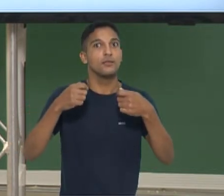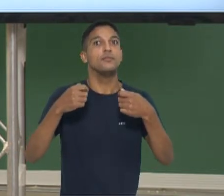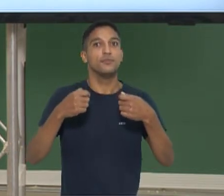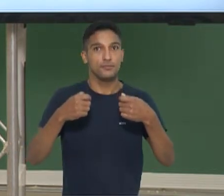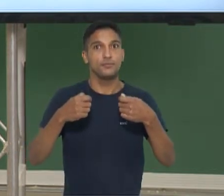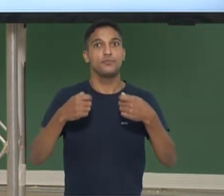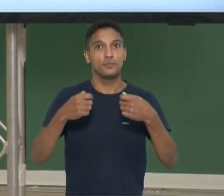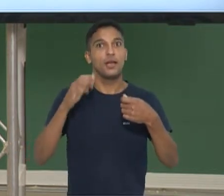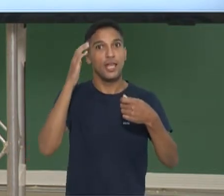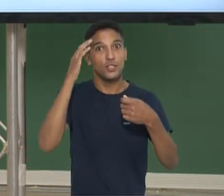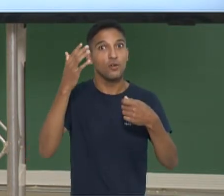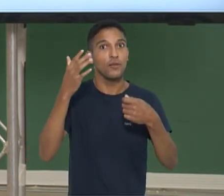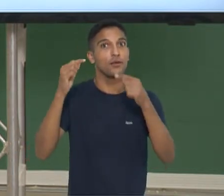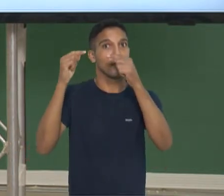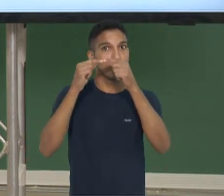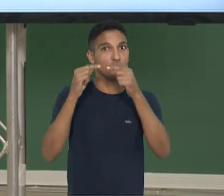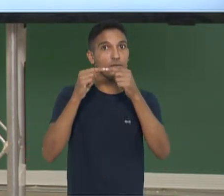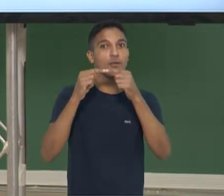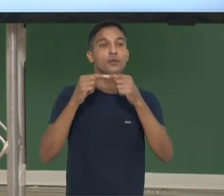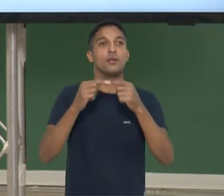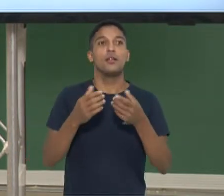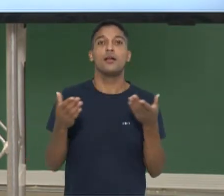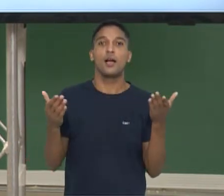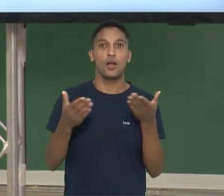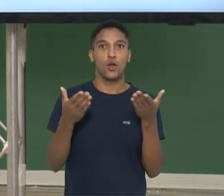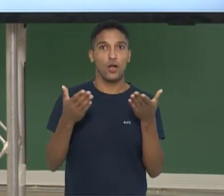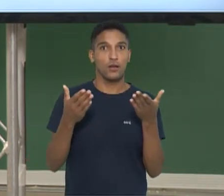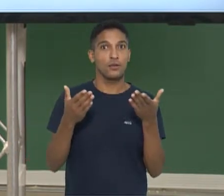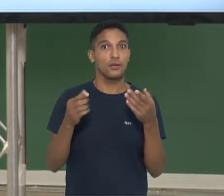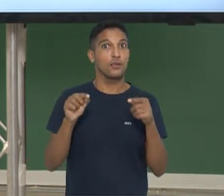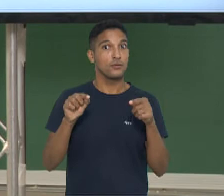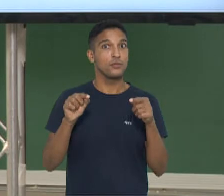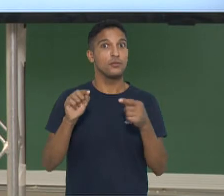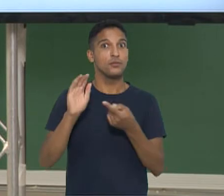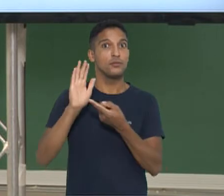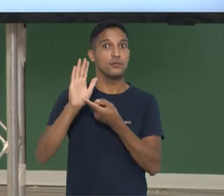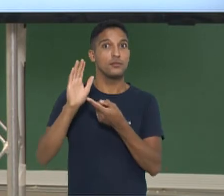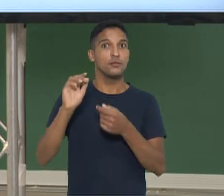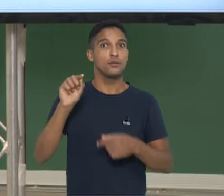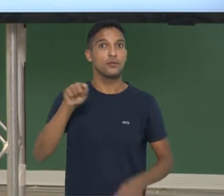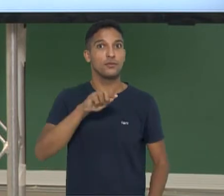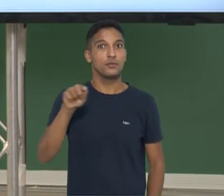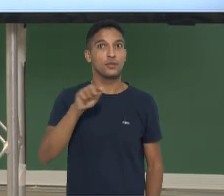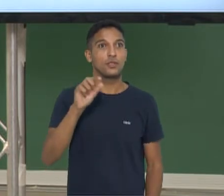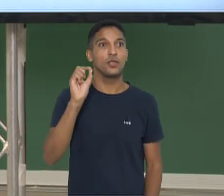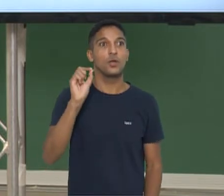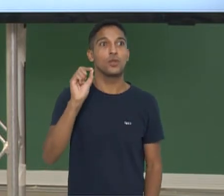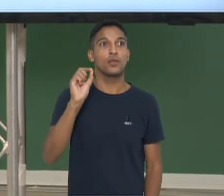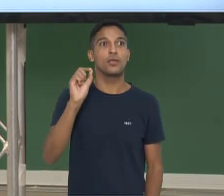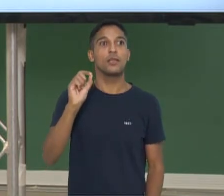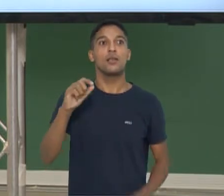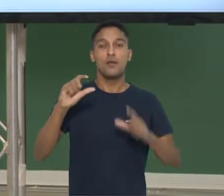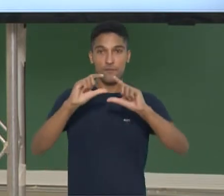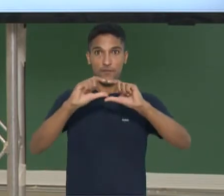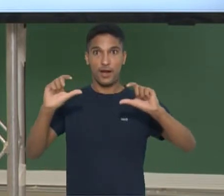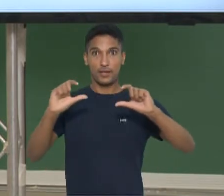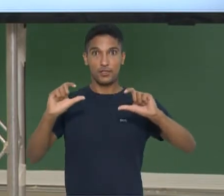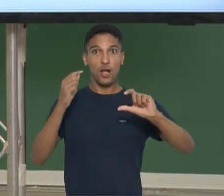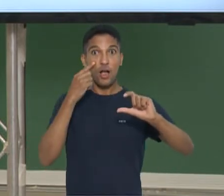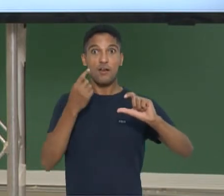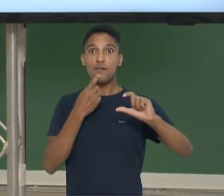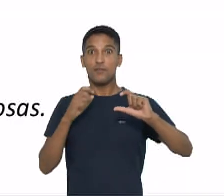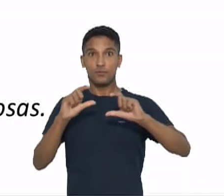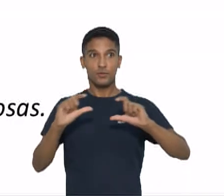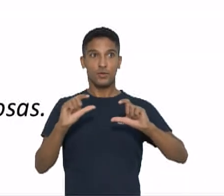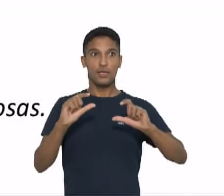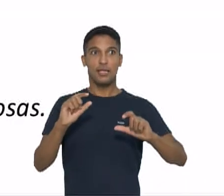Olha só, antes que eu passe adiante, eu só queria atentar a vocês sobre uma expressão de gusto, tá? Olha aqui, a